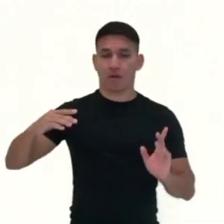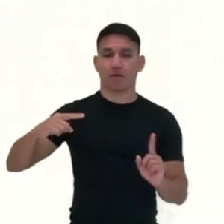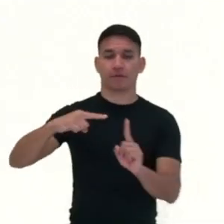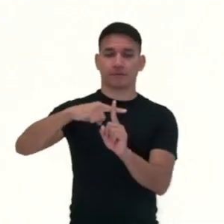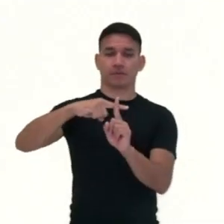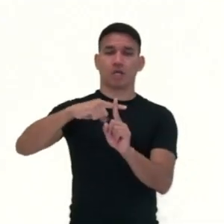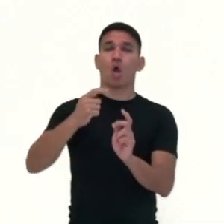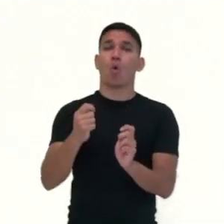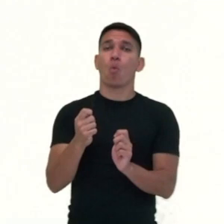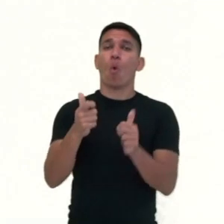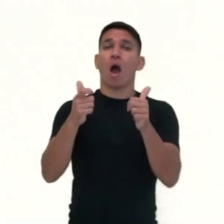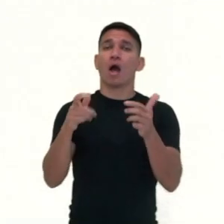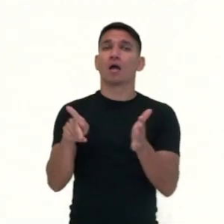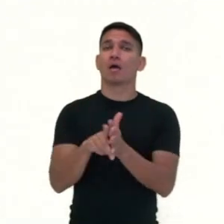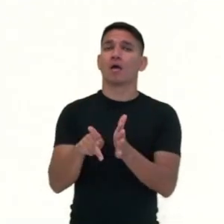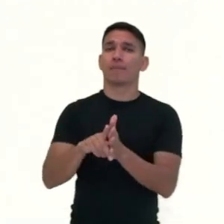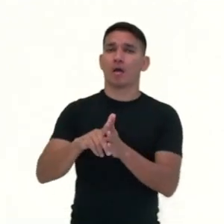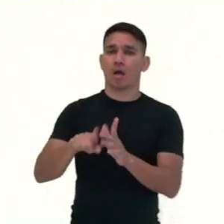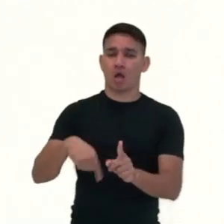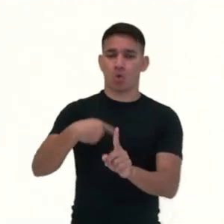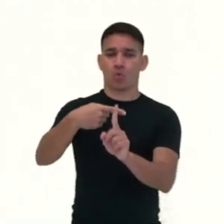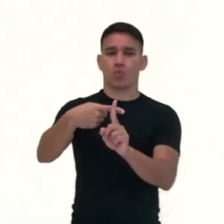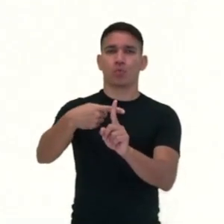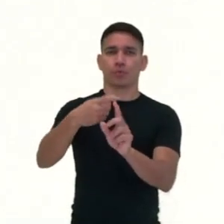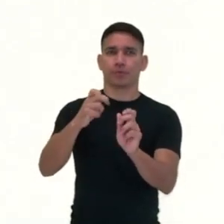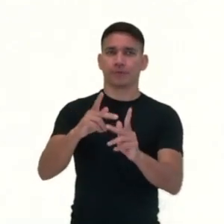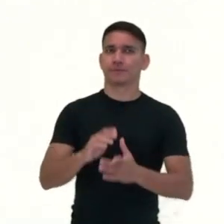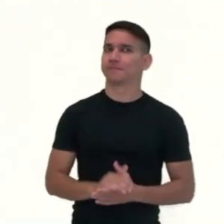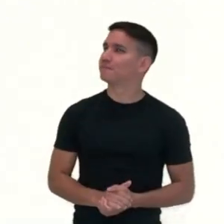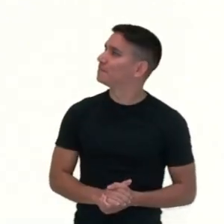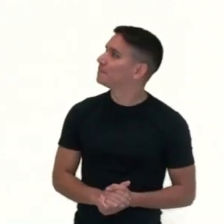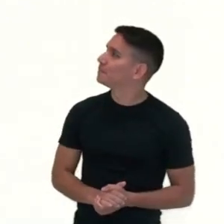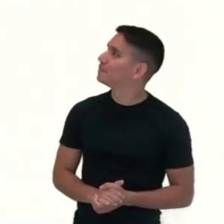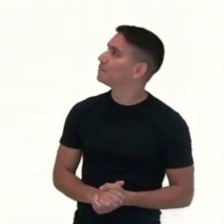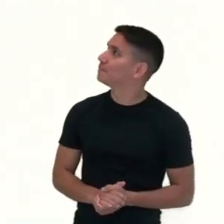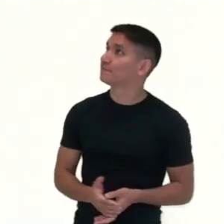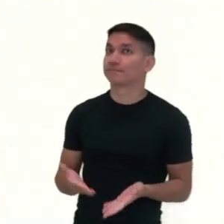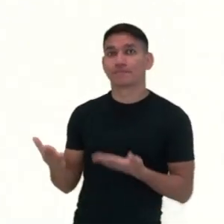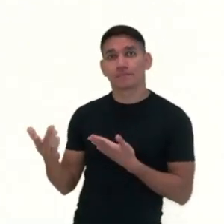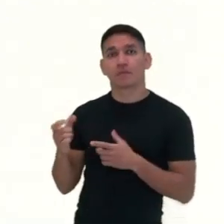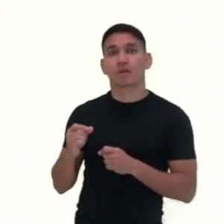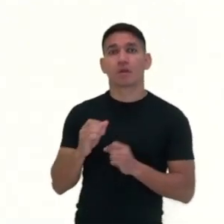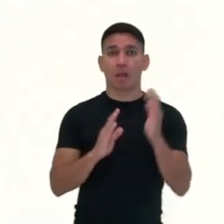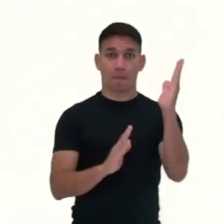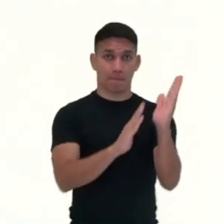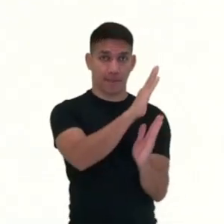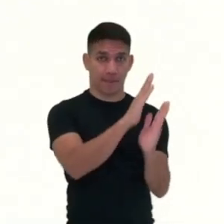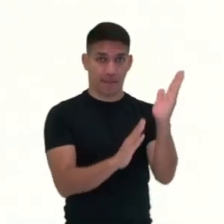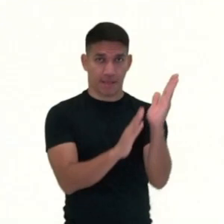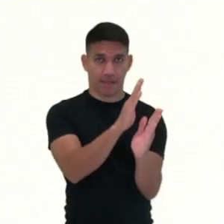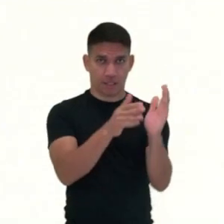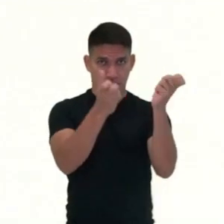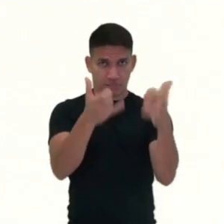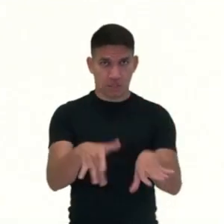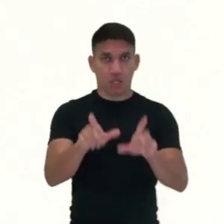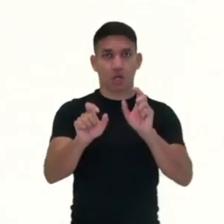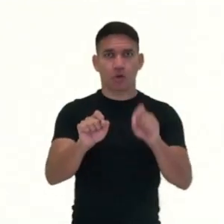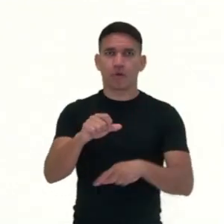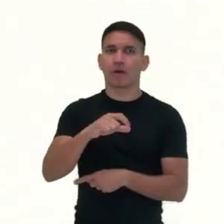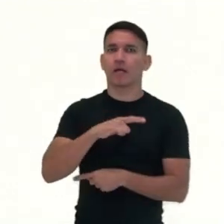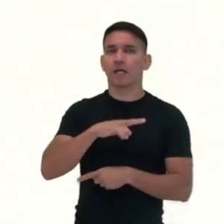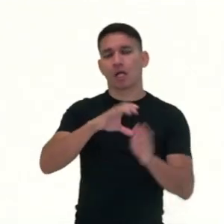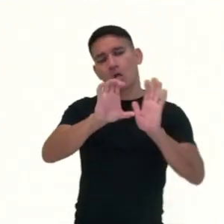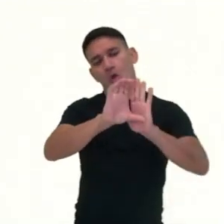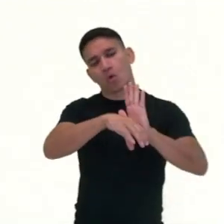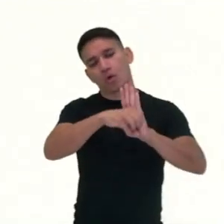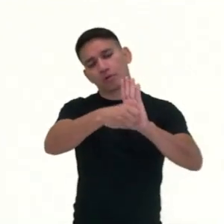quase aproximadamente uma cruzinha, tá bom? Então tá jóia. Então, as retas paralelas, como eu falei para vocês, olha só, tem uma